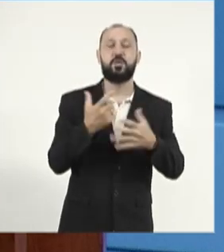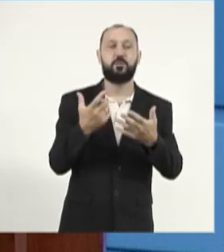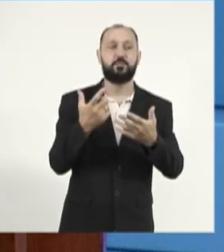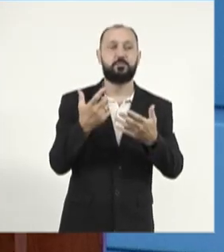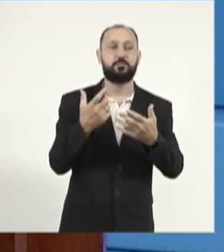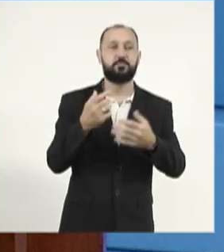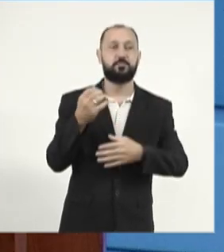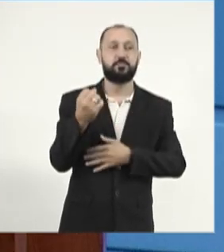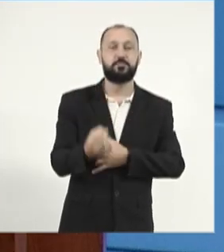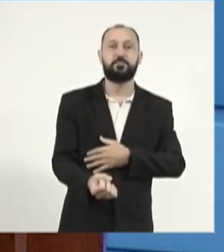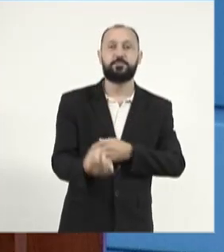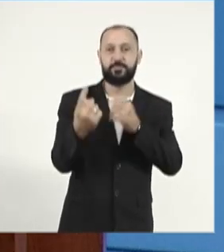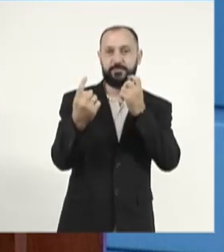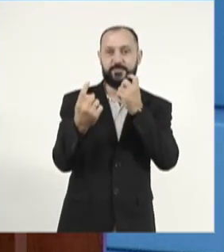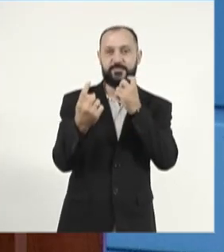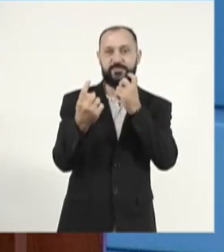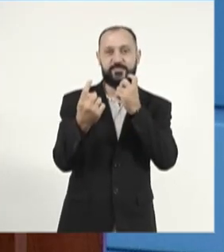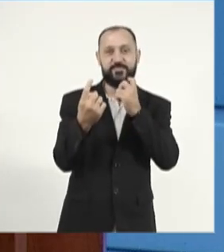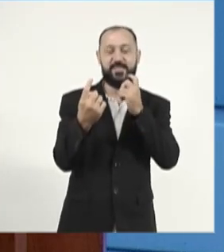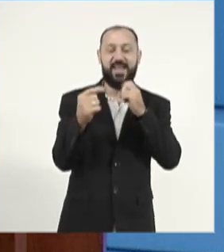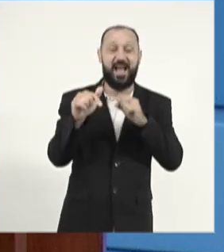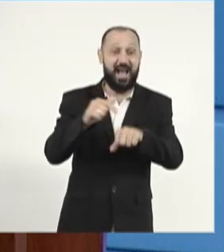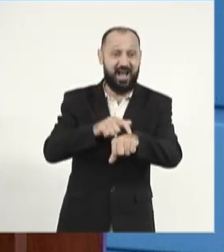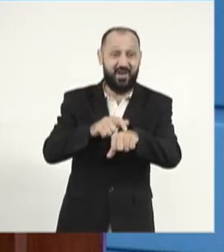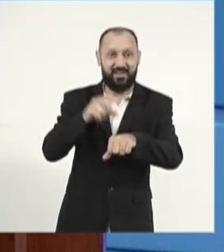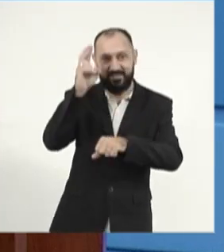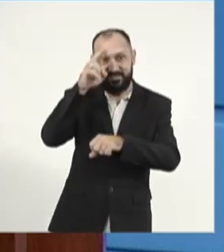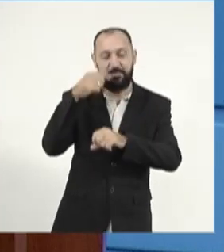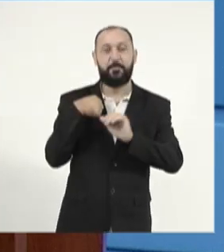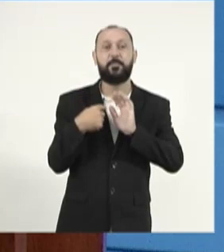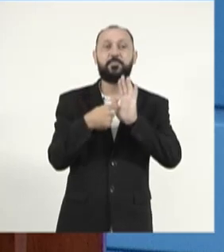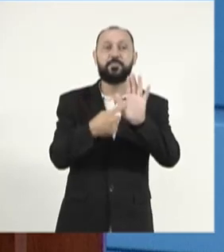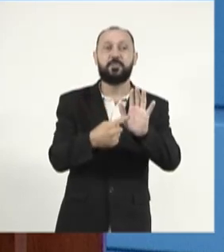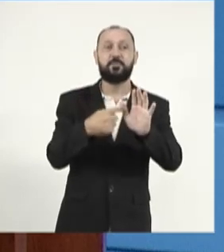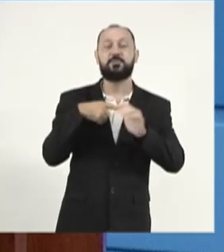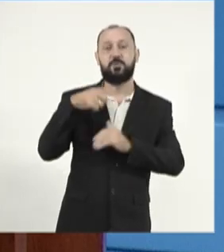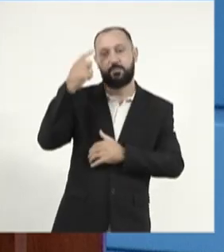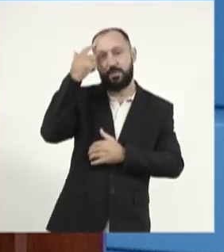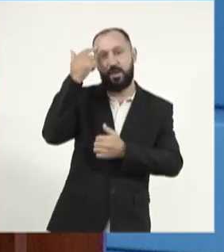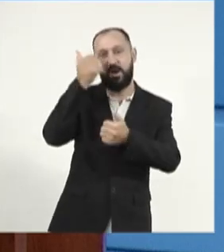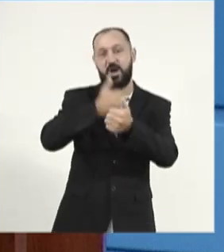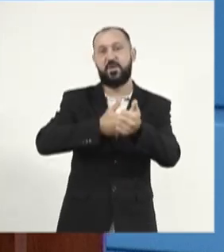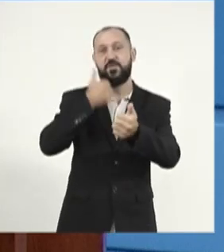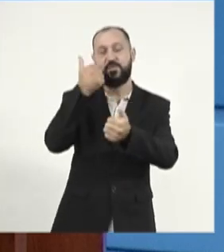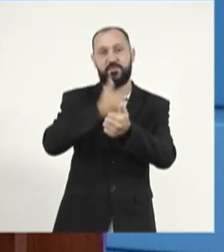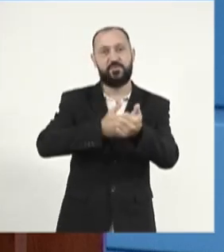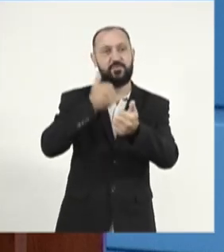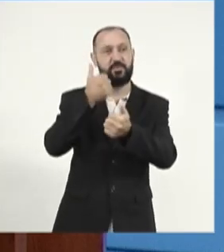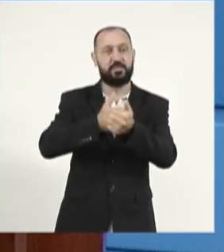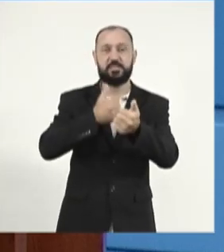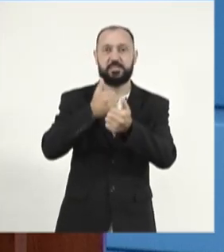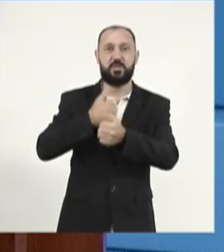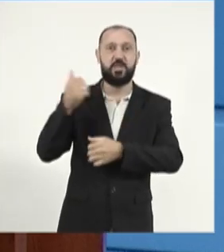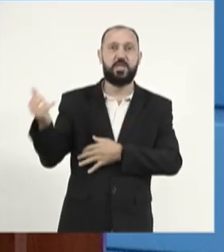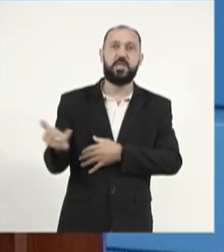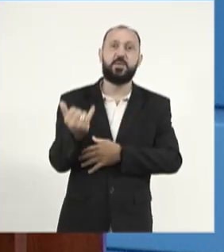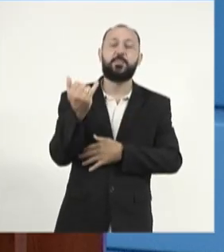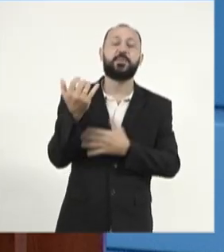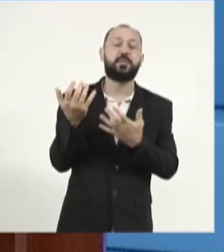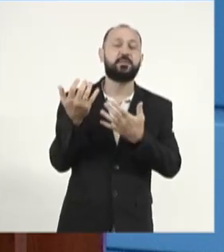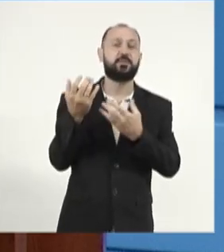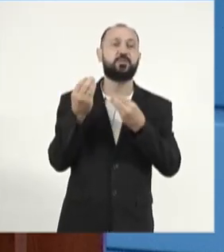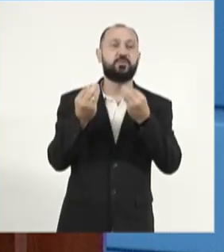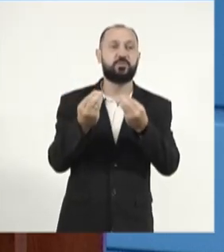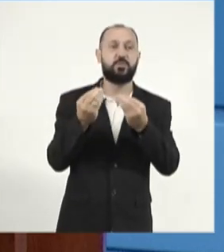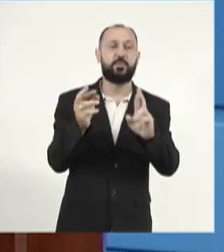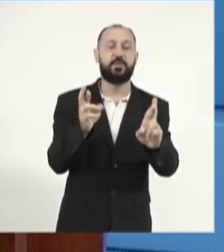final surpreendente, um final que traz para a gente uma reflexão muito importante